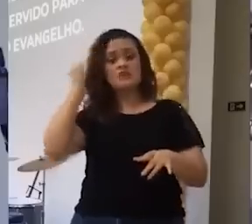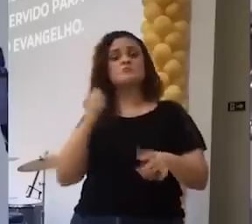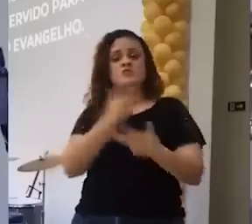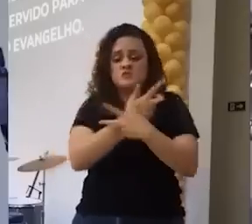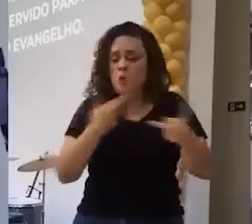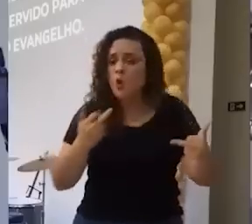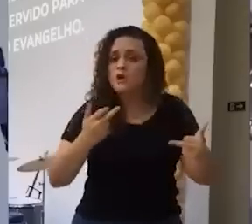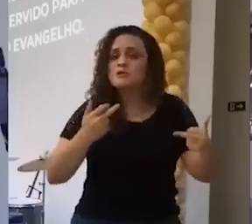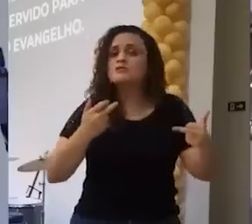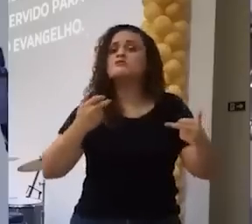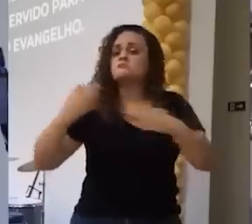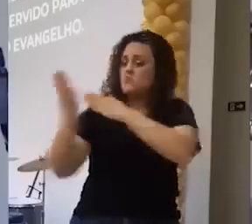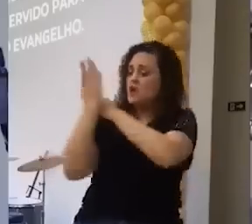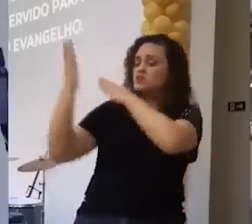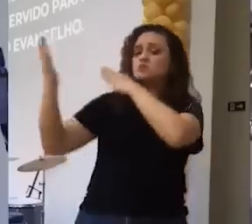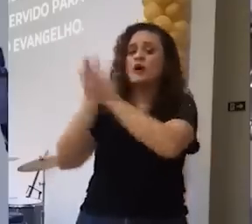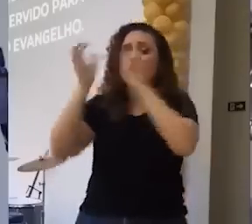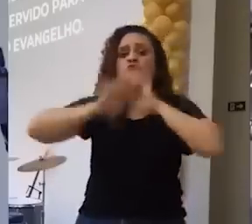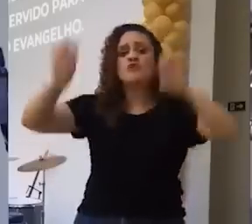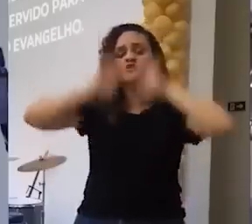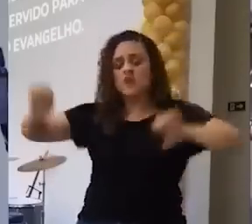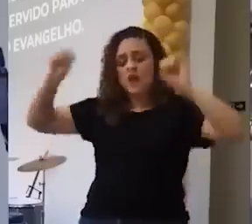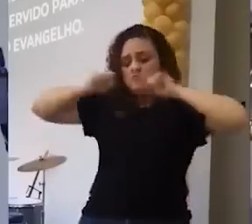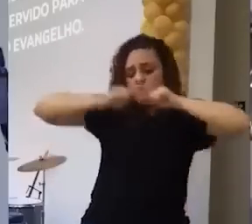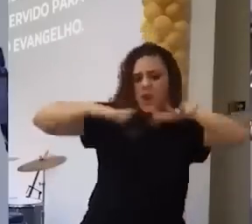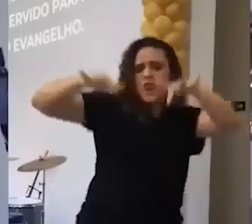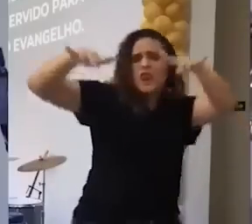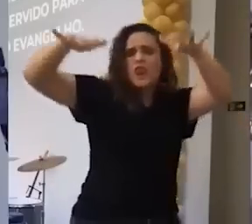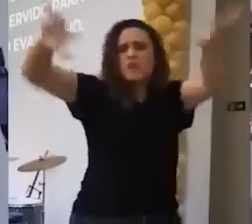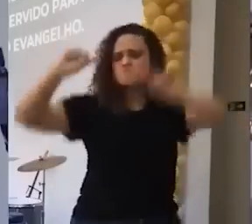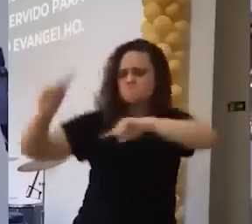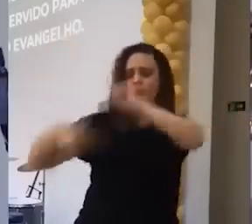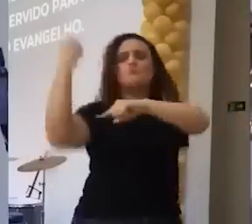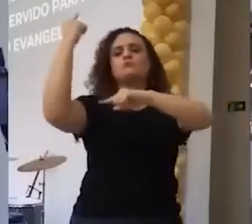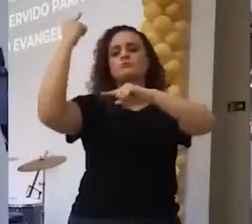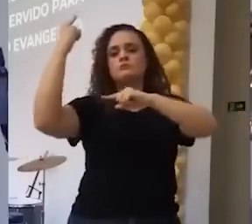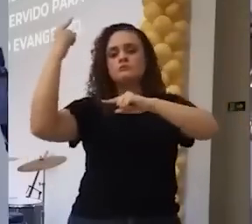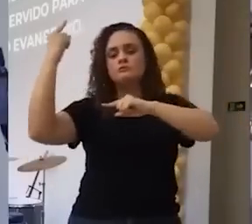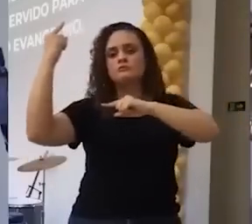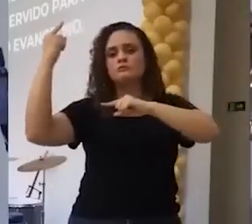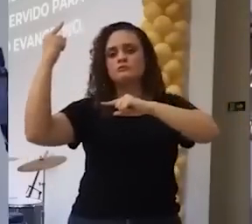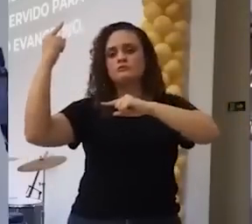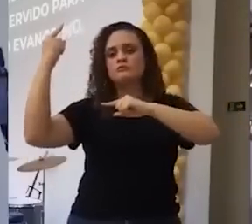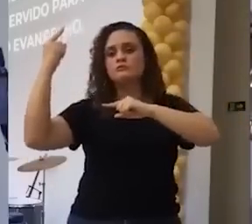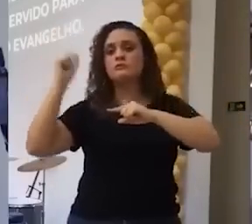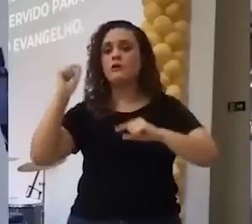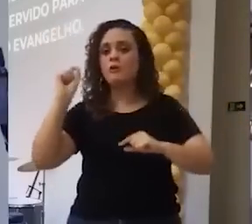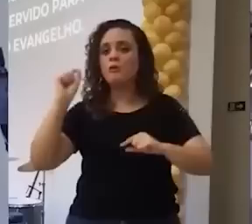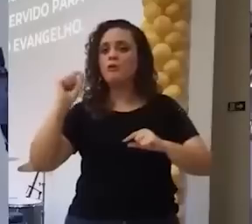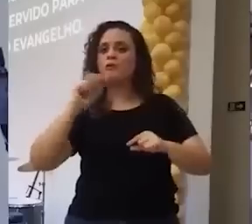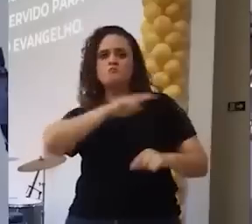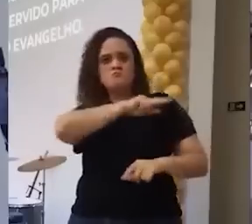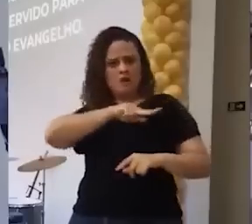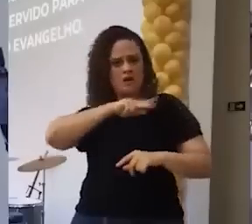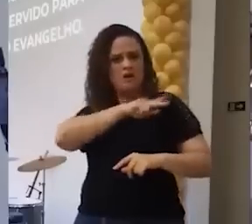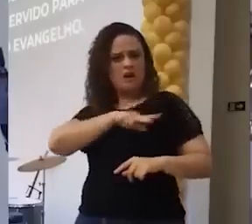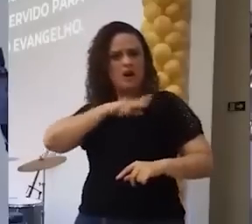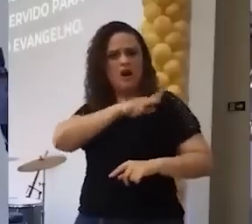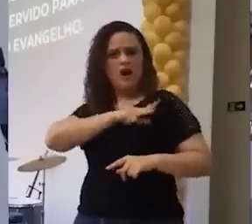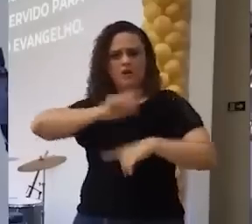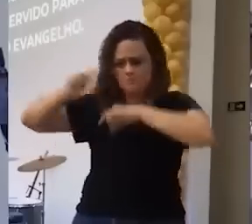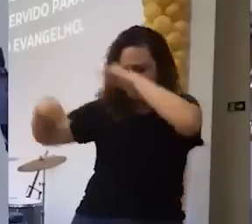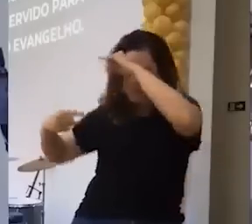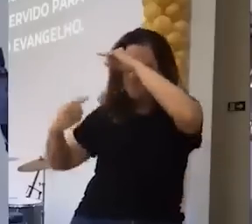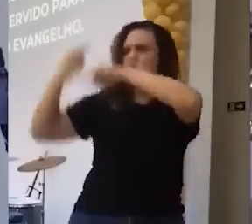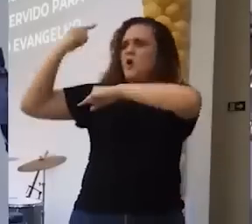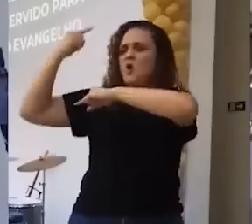o progresso do evangelho. Esse homem não crê em acaso, esse homem não crê em sorte, esse homem não crê em azar, esse